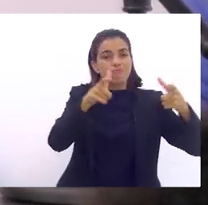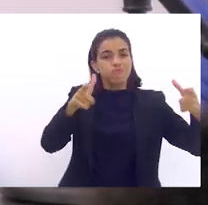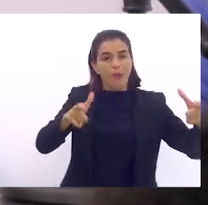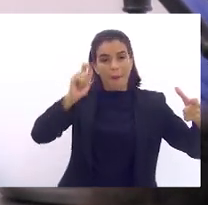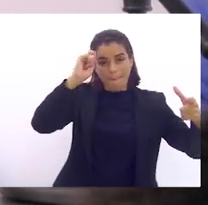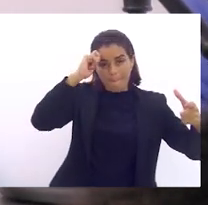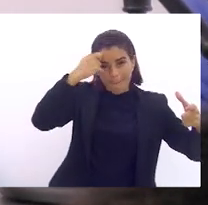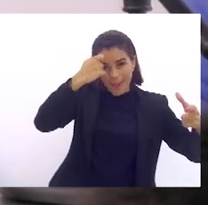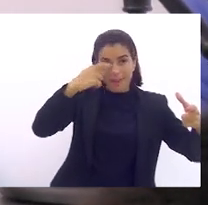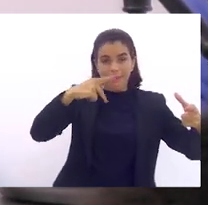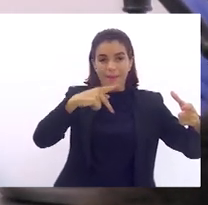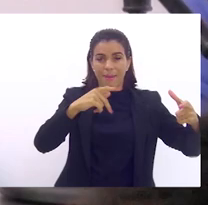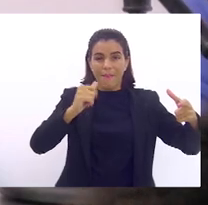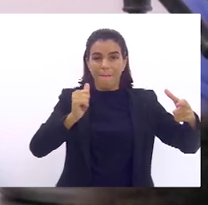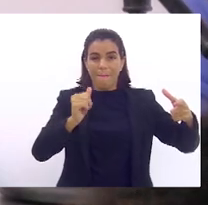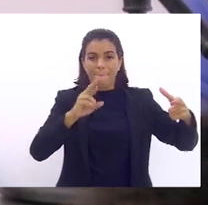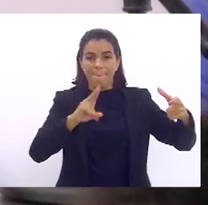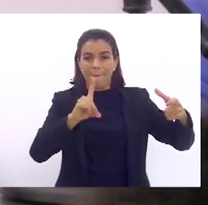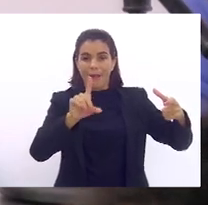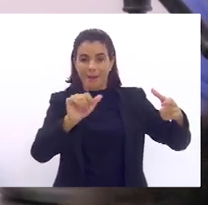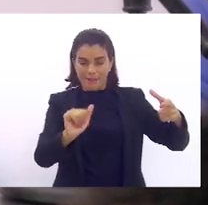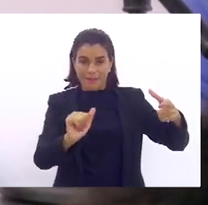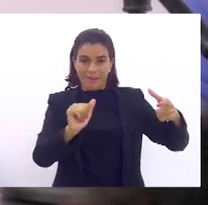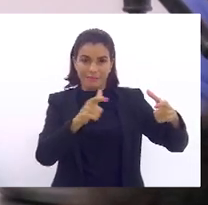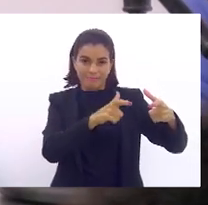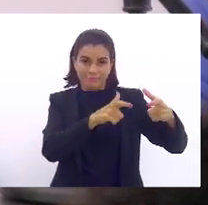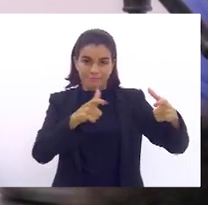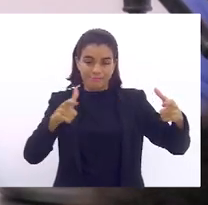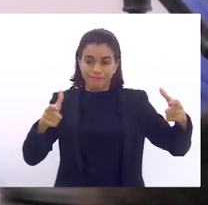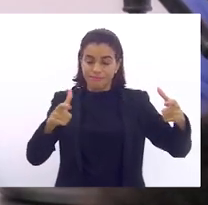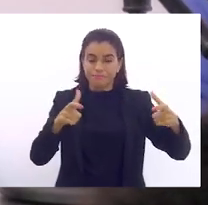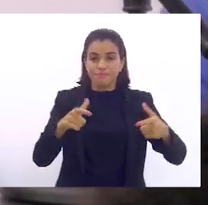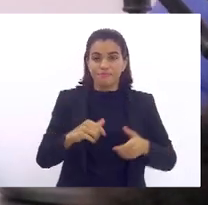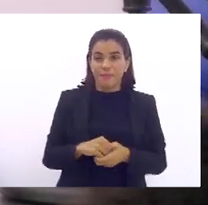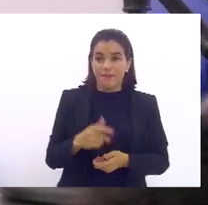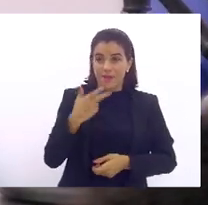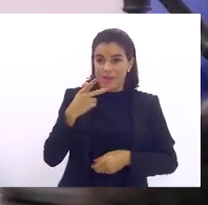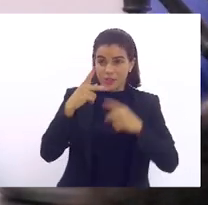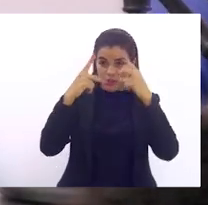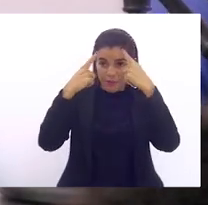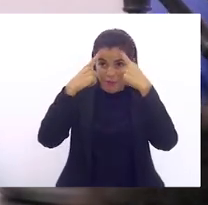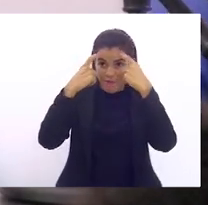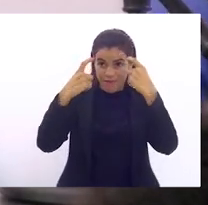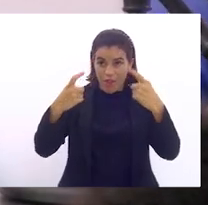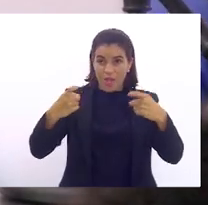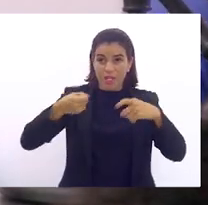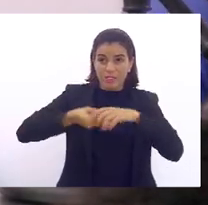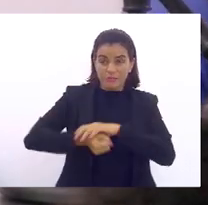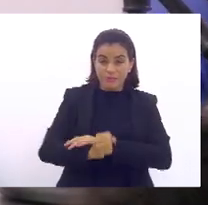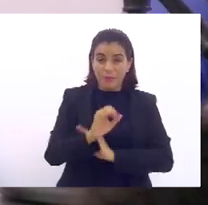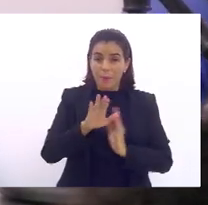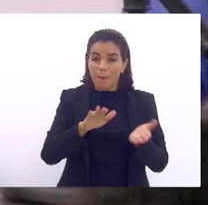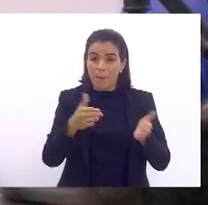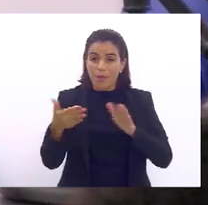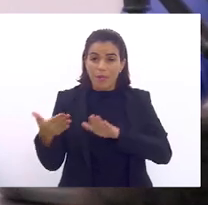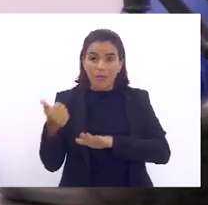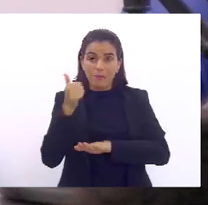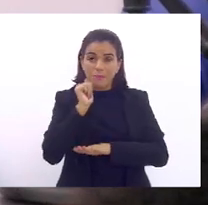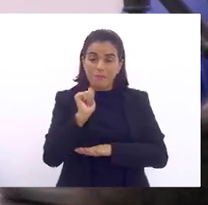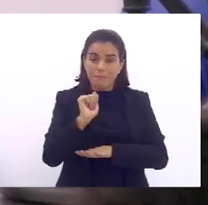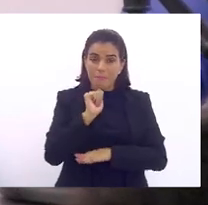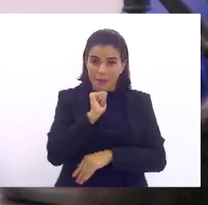pardas na sua grande maioria né E aí falando da violência obstétrica da mortalidade materna a gente teve uma